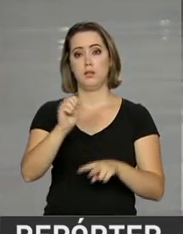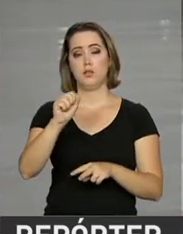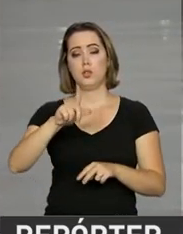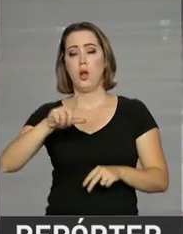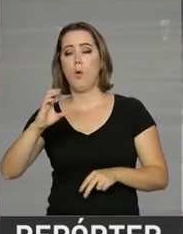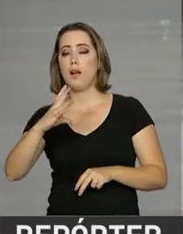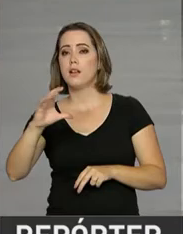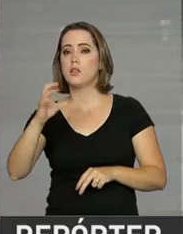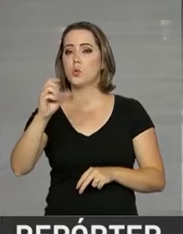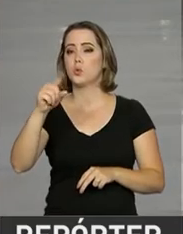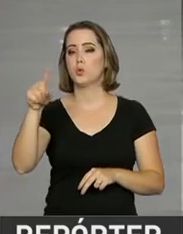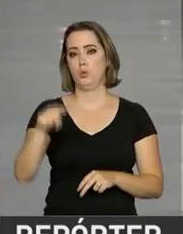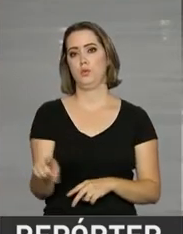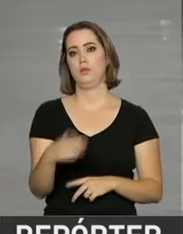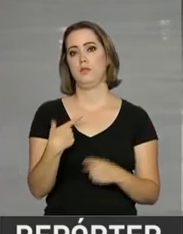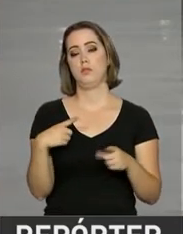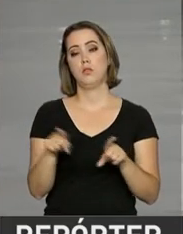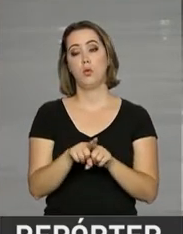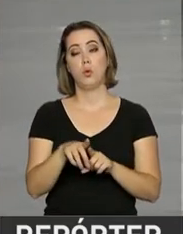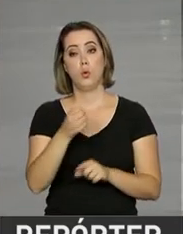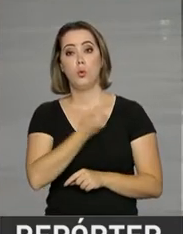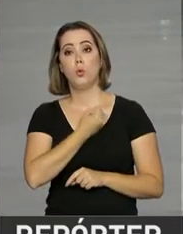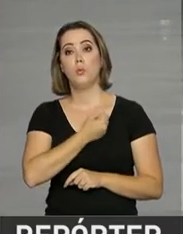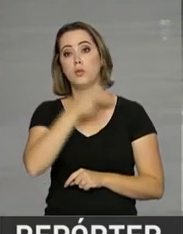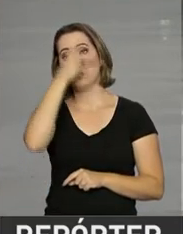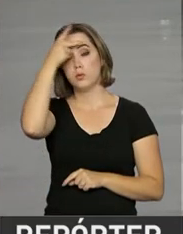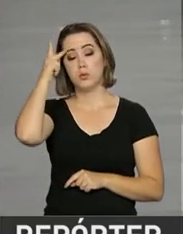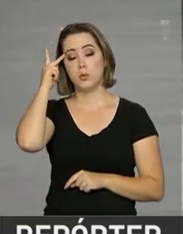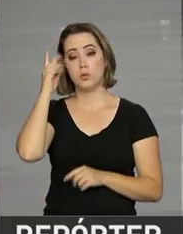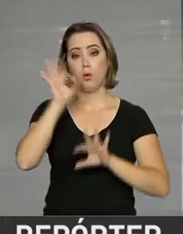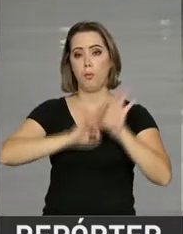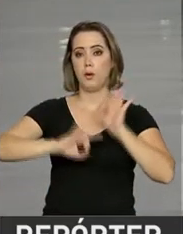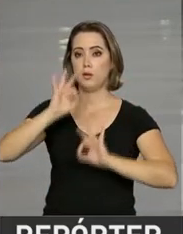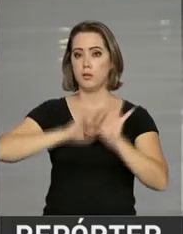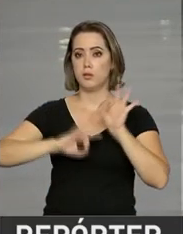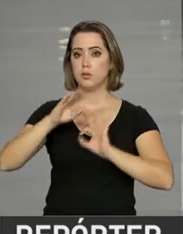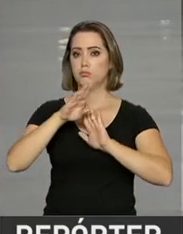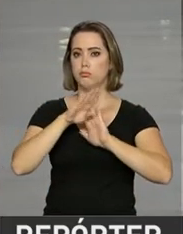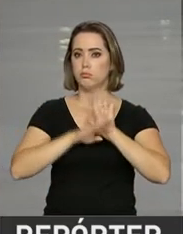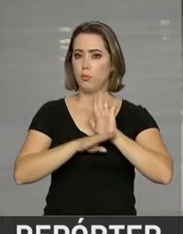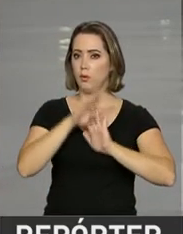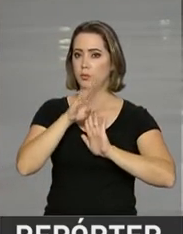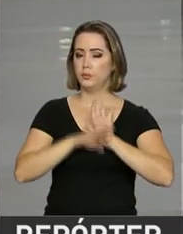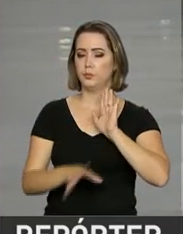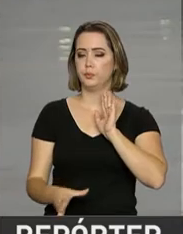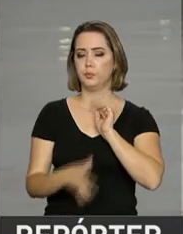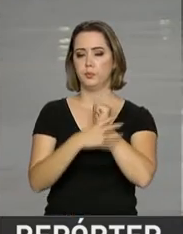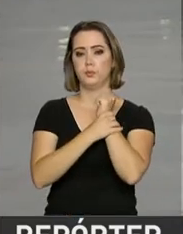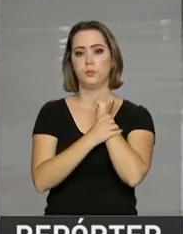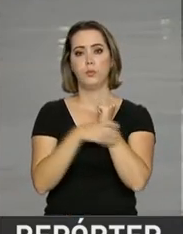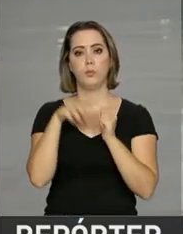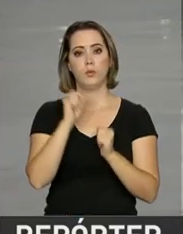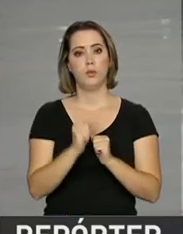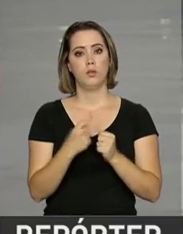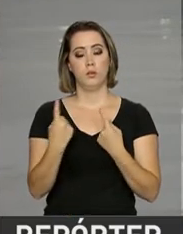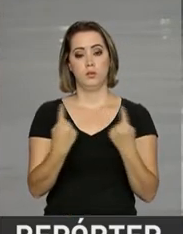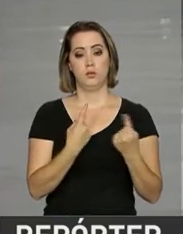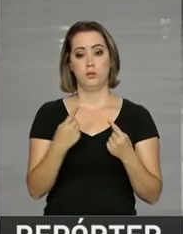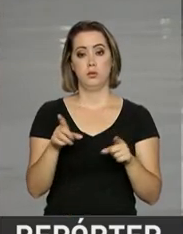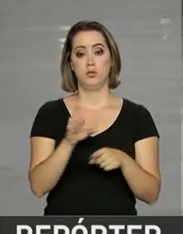de agentes que vai continuar no estado vai oferecer ao planejamento feito pelas forças de segurança para as autoridades de segurança